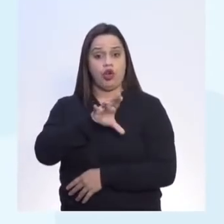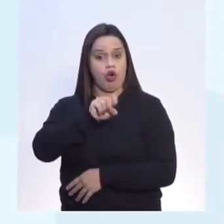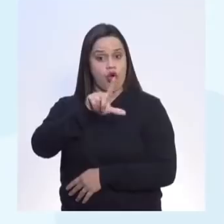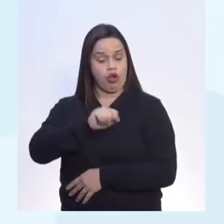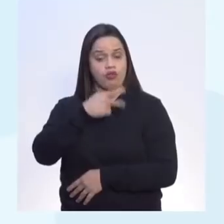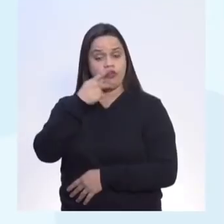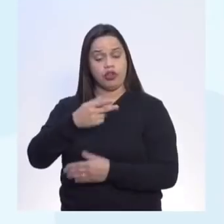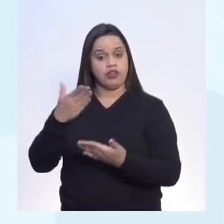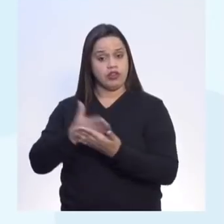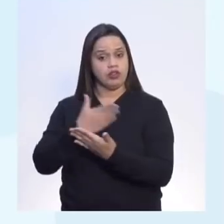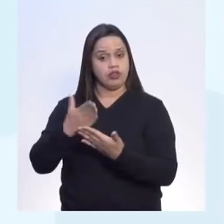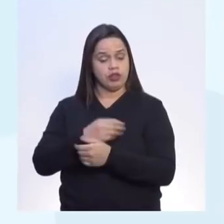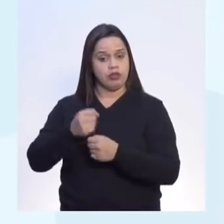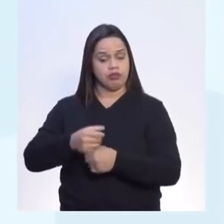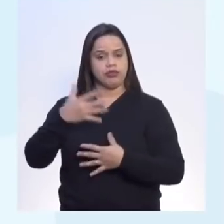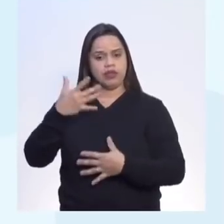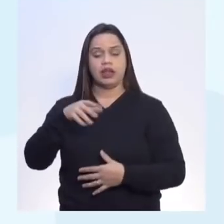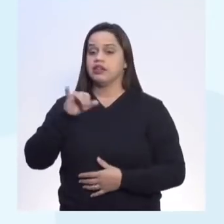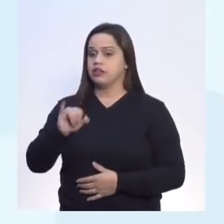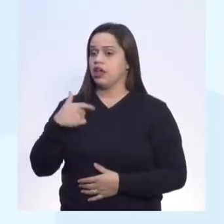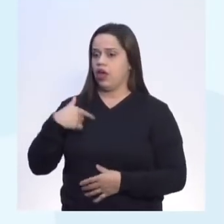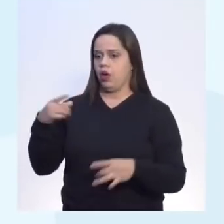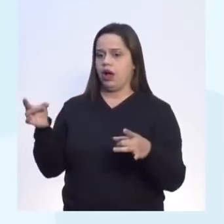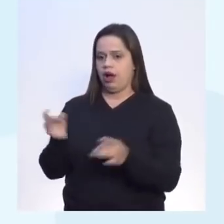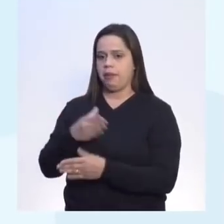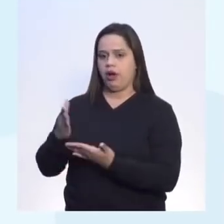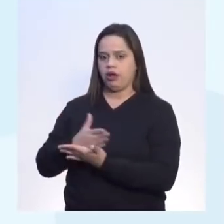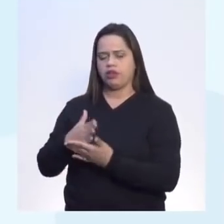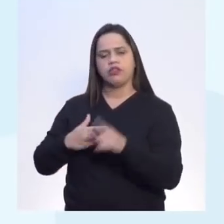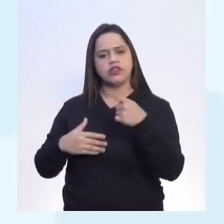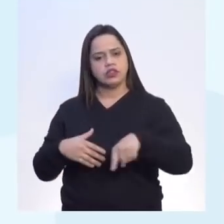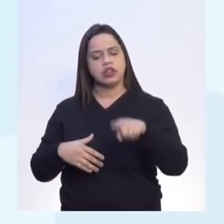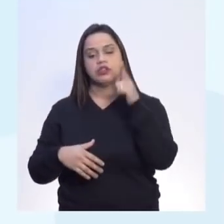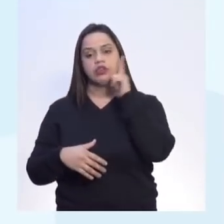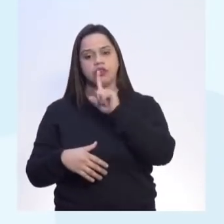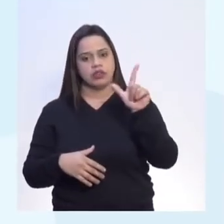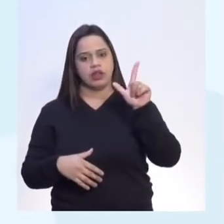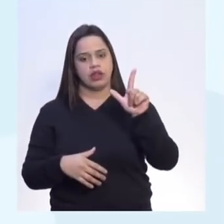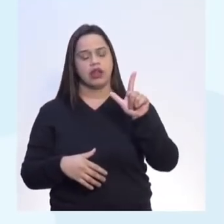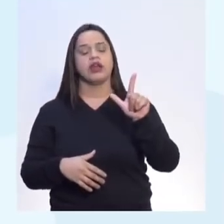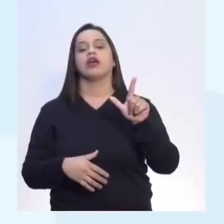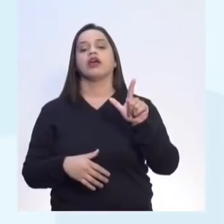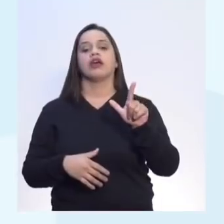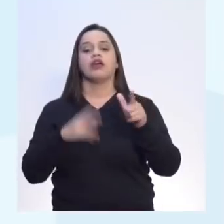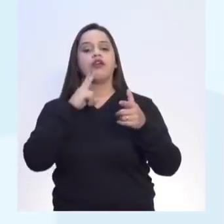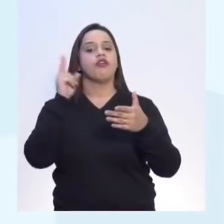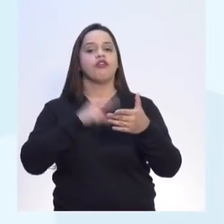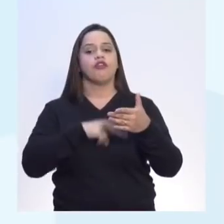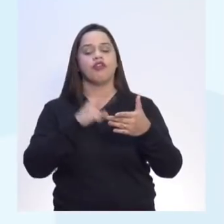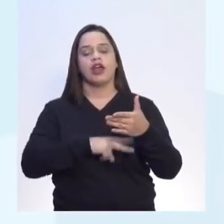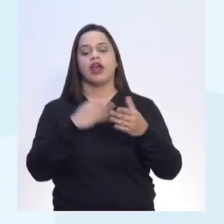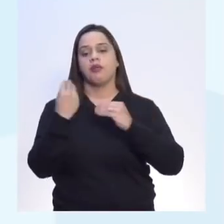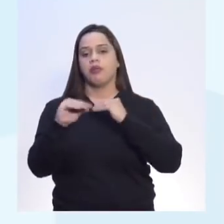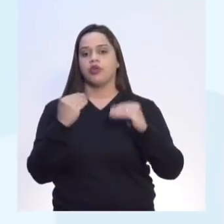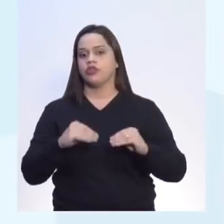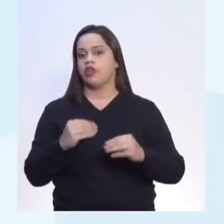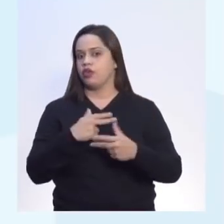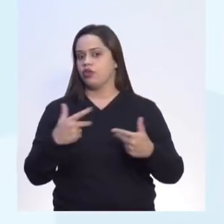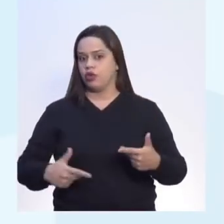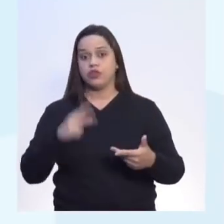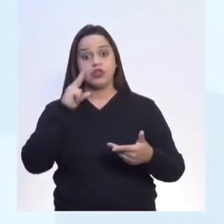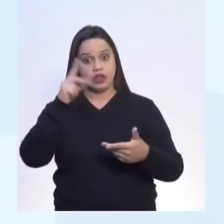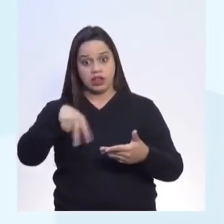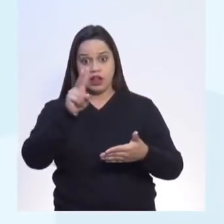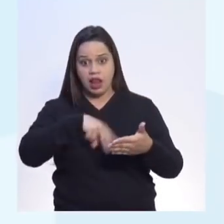livro e questionou aqui no chat. Se eu terminar, vocês conseguem replicar, ver, postar alguma coisa assim? Vocês leriam?